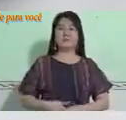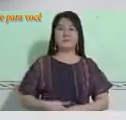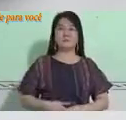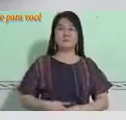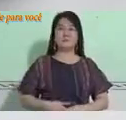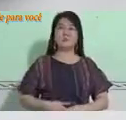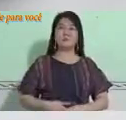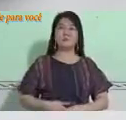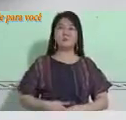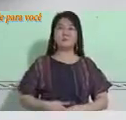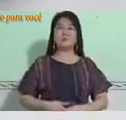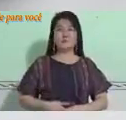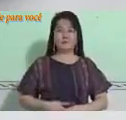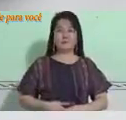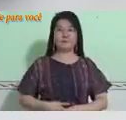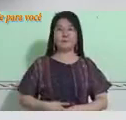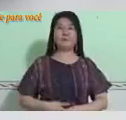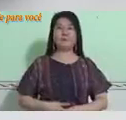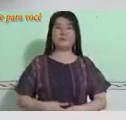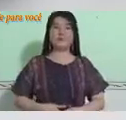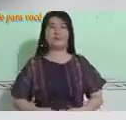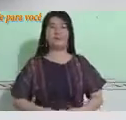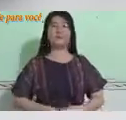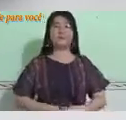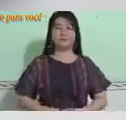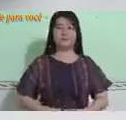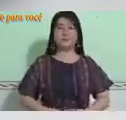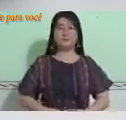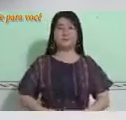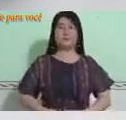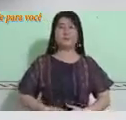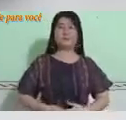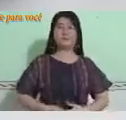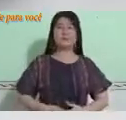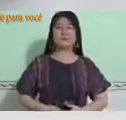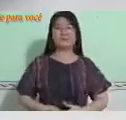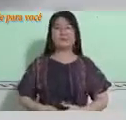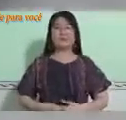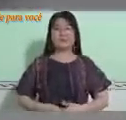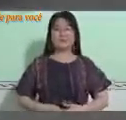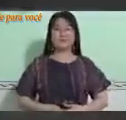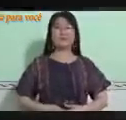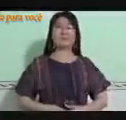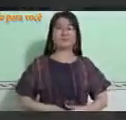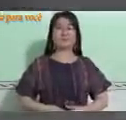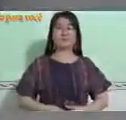4. Acento agudo, DIOS. Alguns medicamentos podem causar tremor de várias formas diferentes, vírgula,